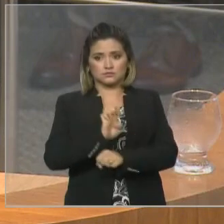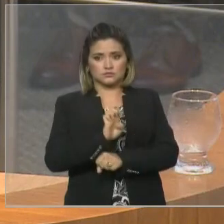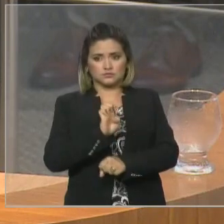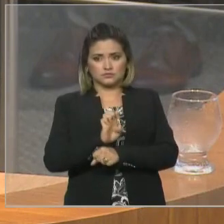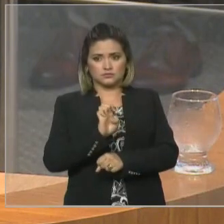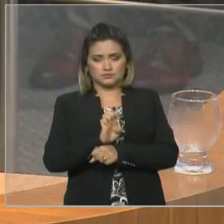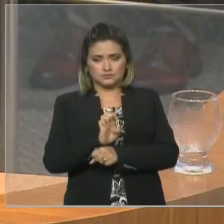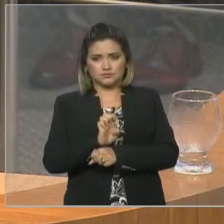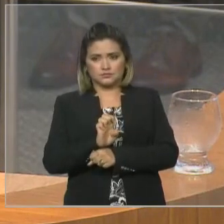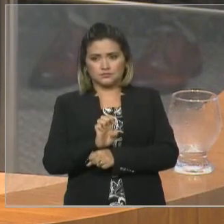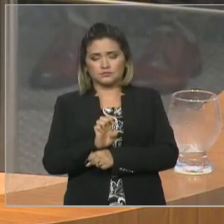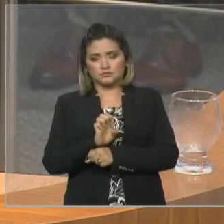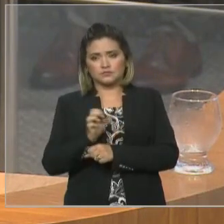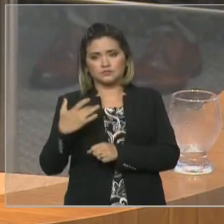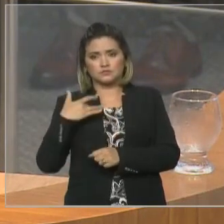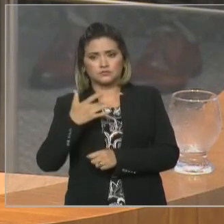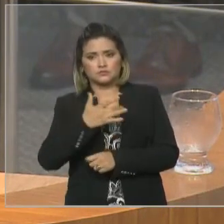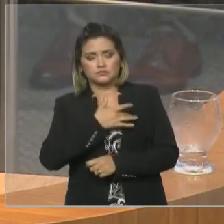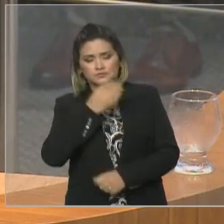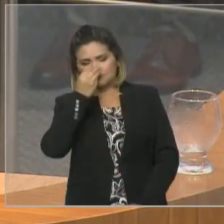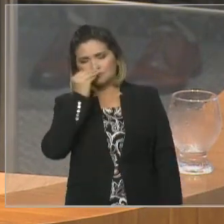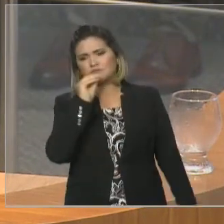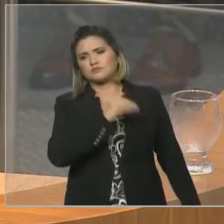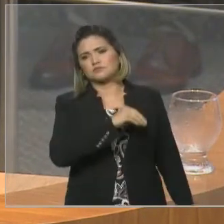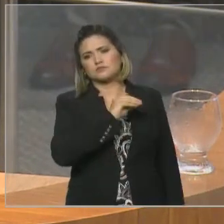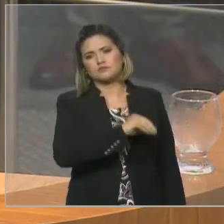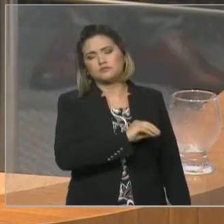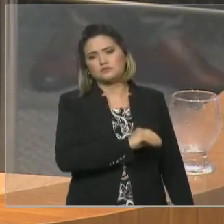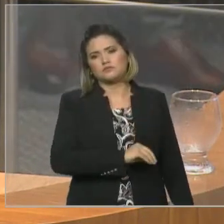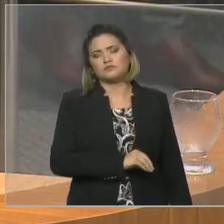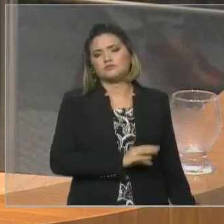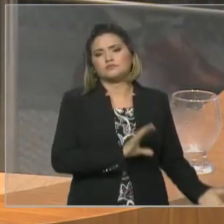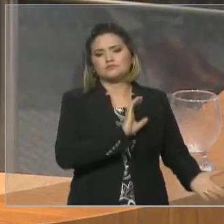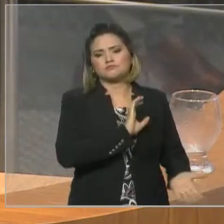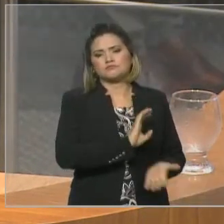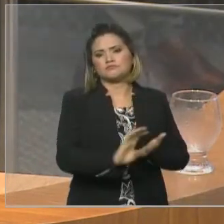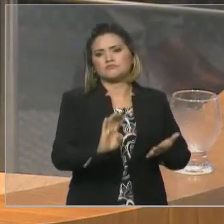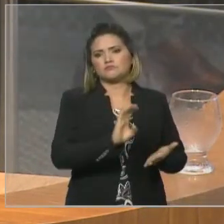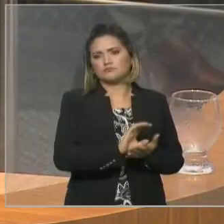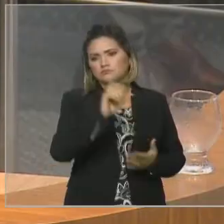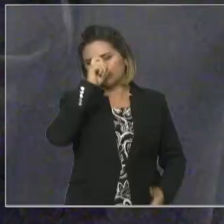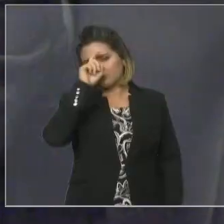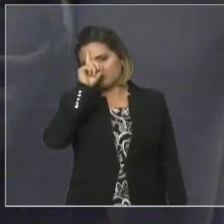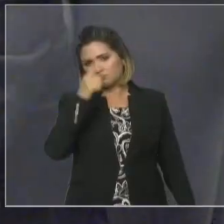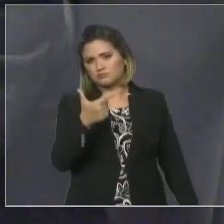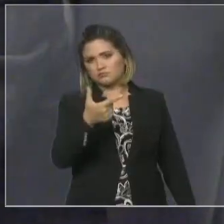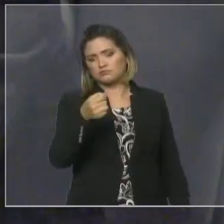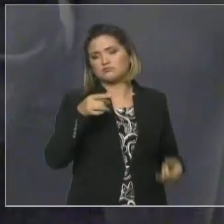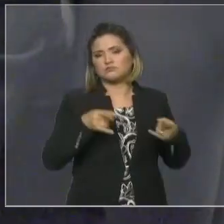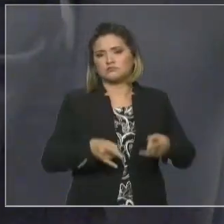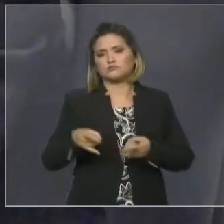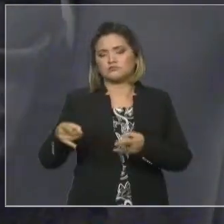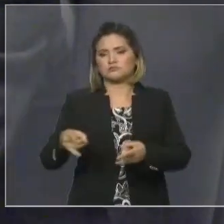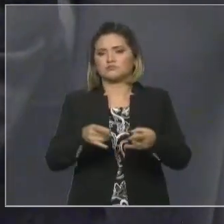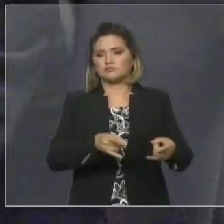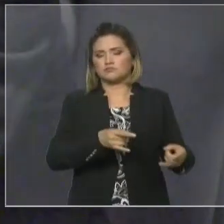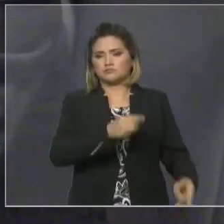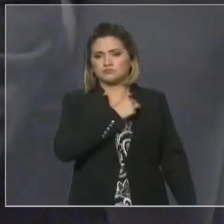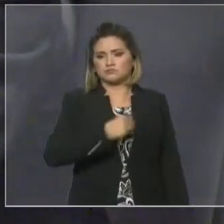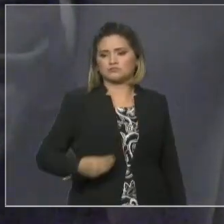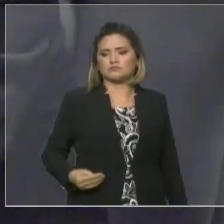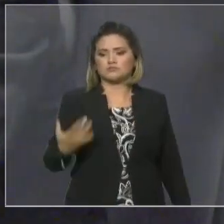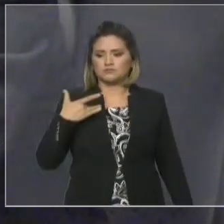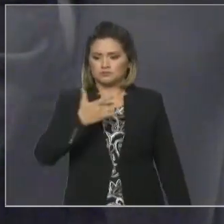ignorou a possibilidade de financiamento dos hospitais de 20 leitos do Ministério da Saúde, que não tem. Vossa Excelência